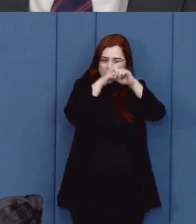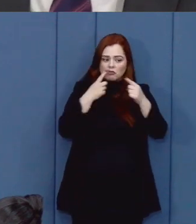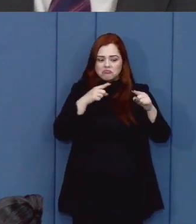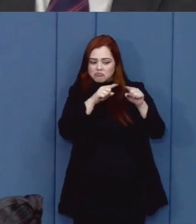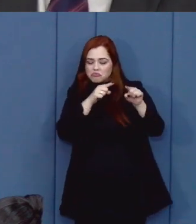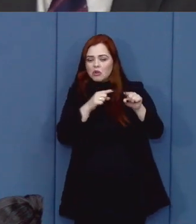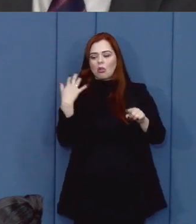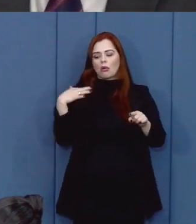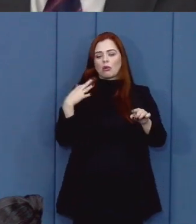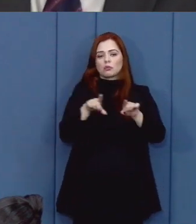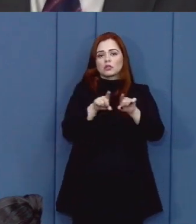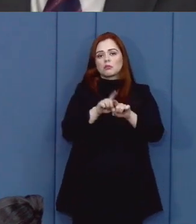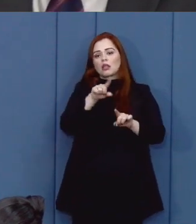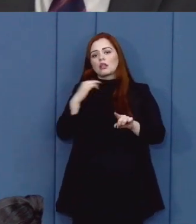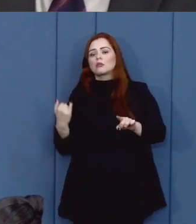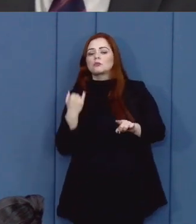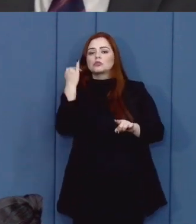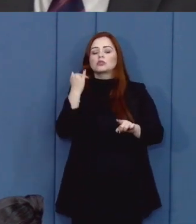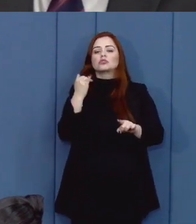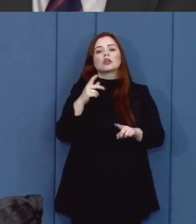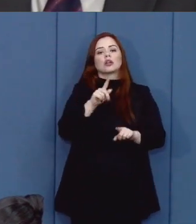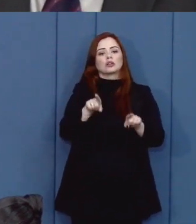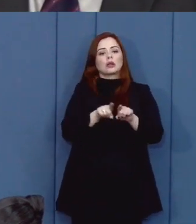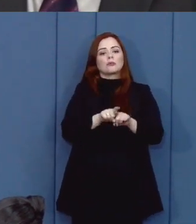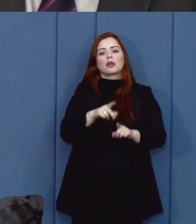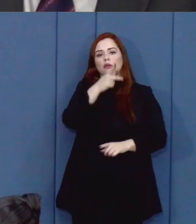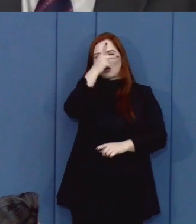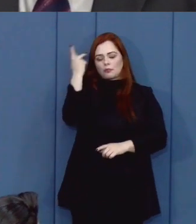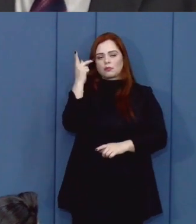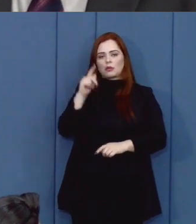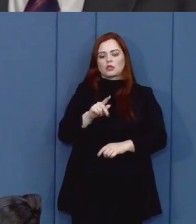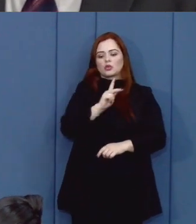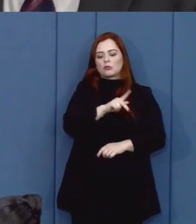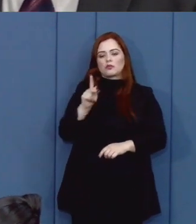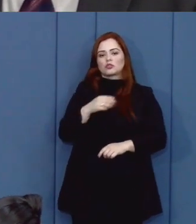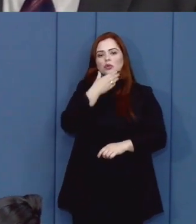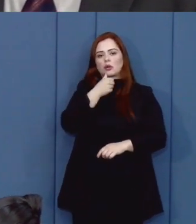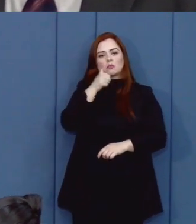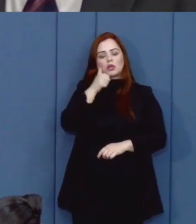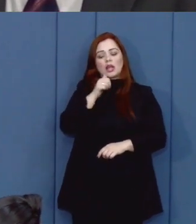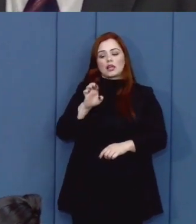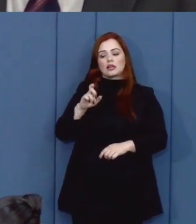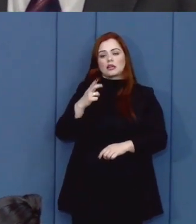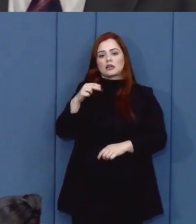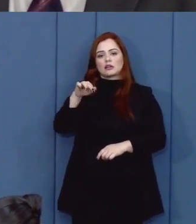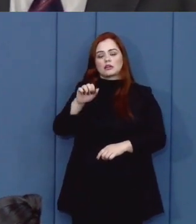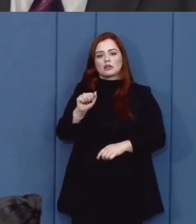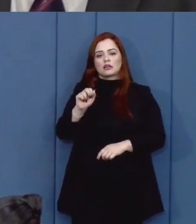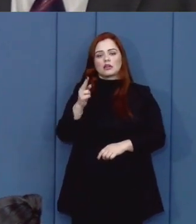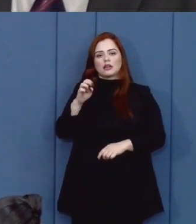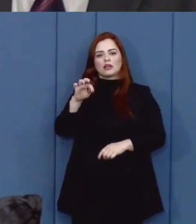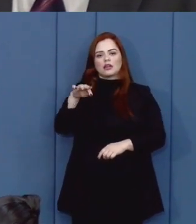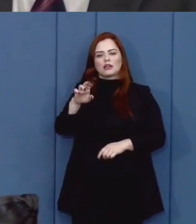nossos desafios. Acho que foi muito importante na figura da professora Eliana, né? A gente sabe como, né, como servidores públicos, muitas vezes que